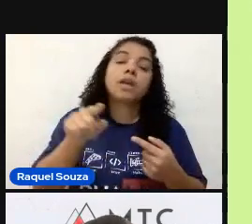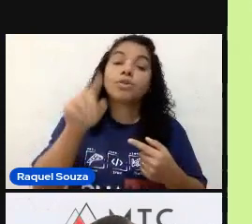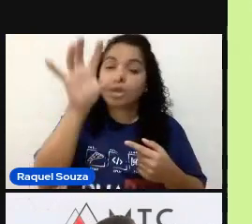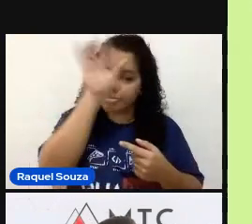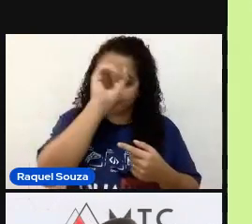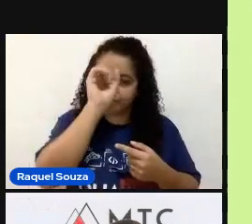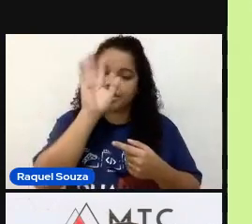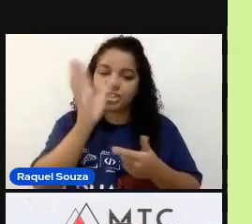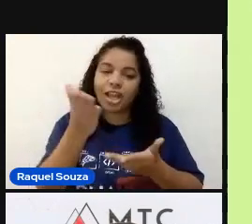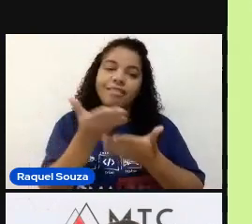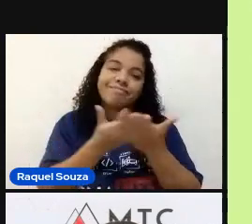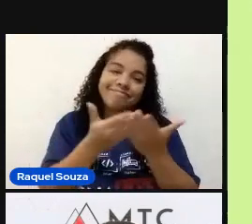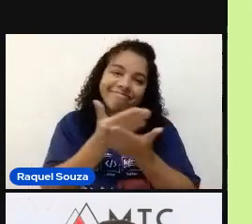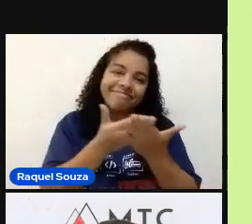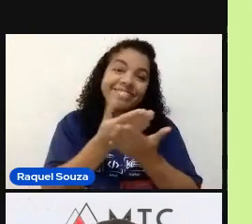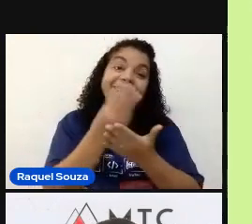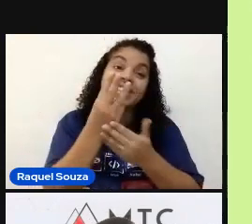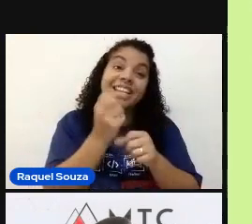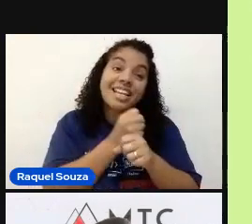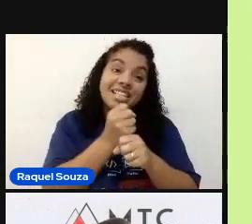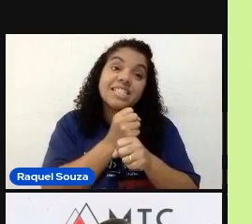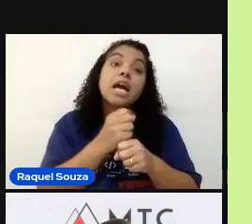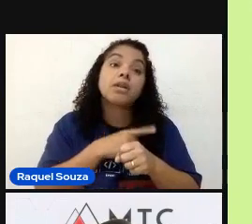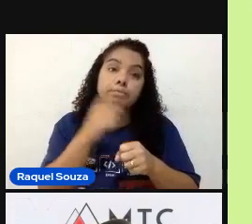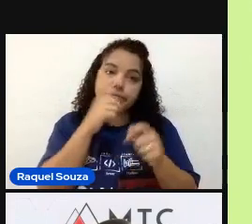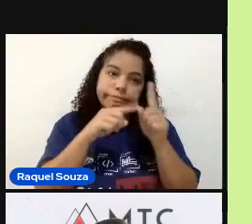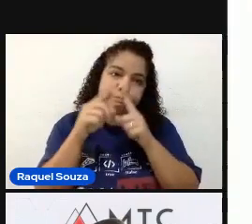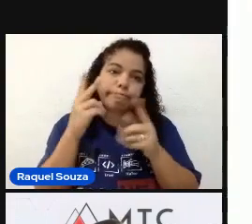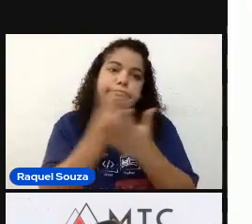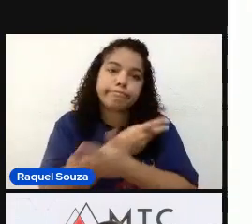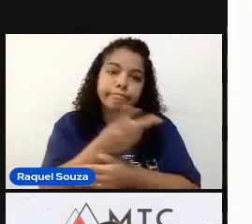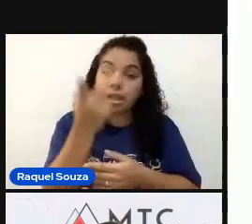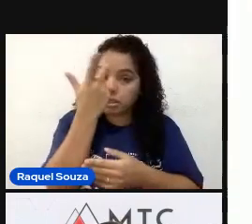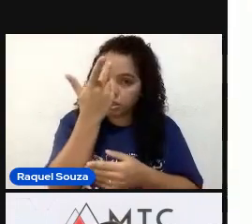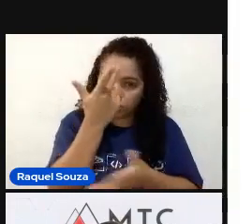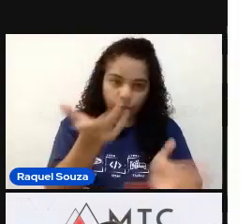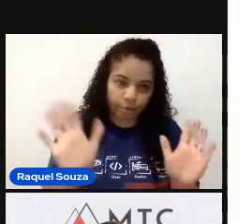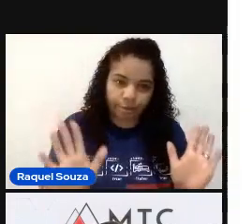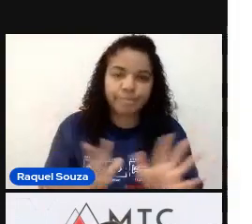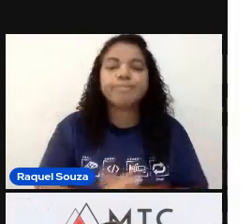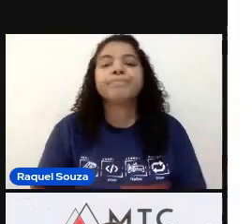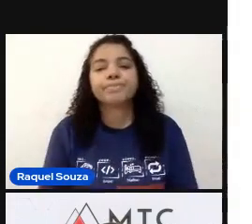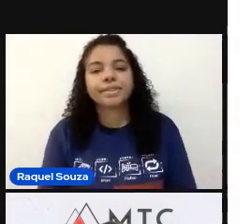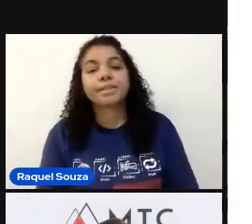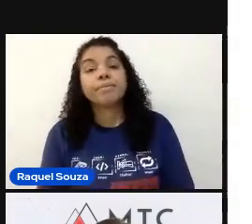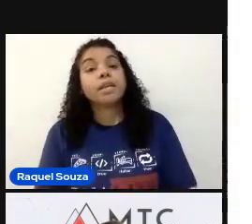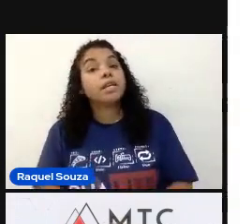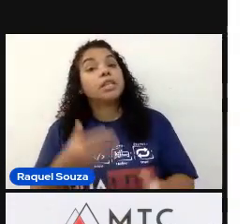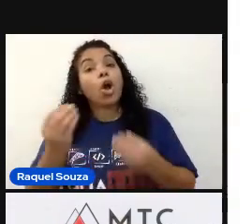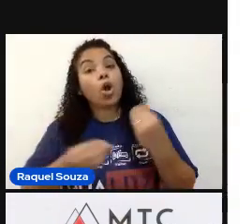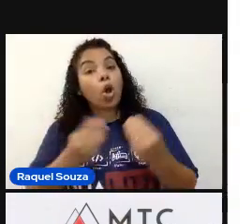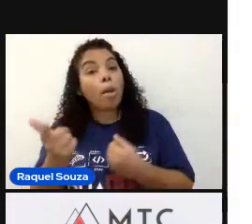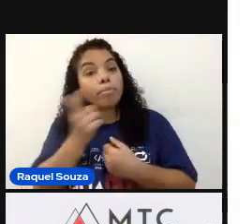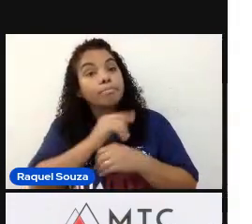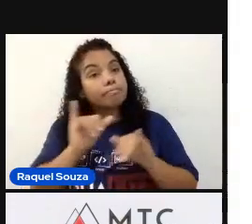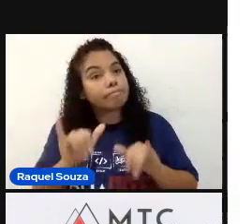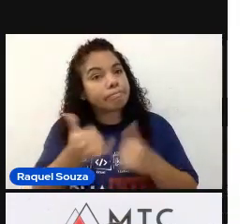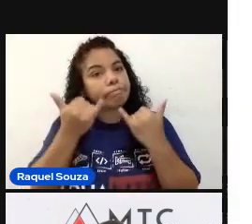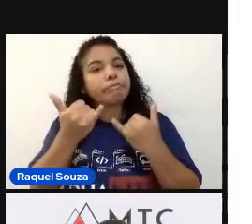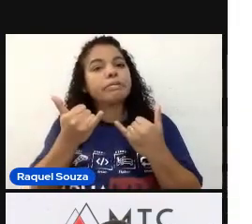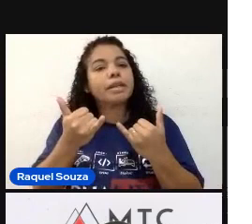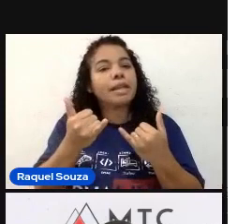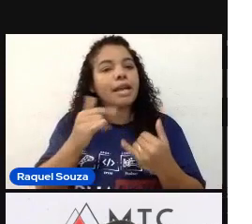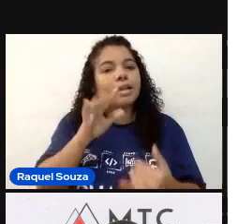isso já há 3 anos e ainda cometo essas falhas, então é super normal. Então, como tirar vantagem do